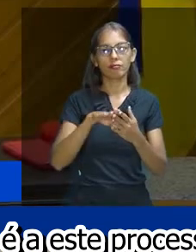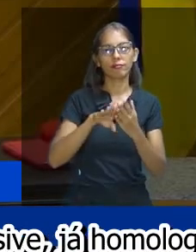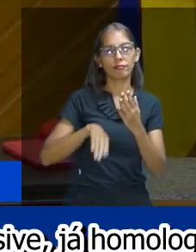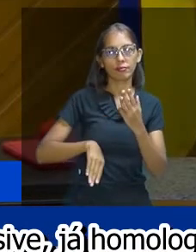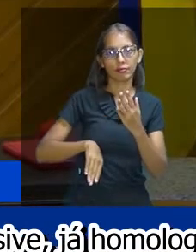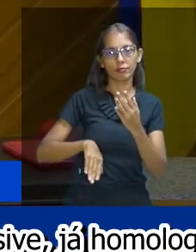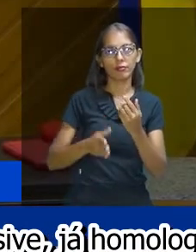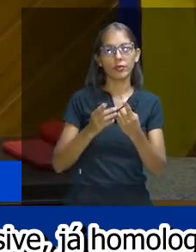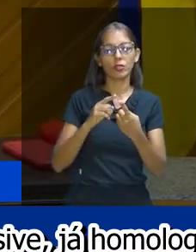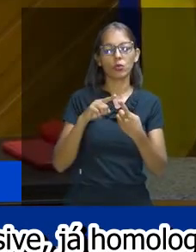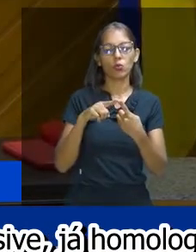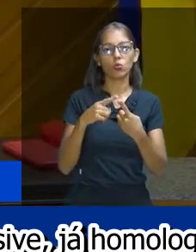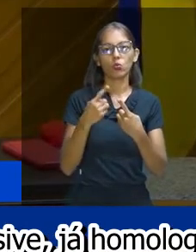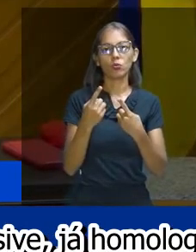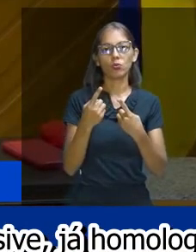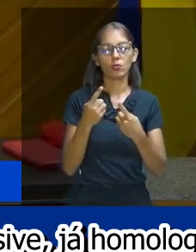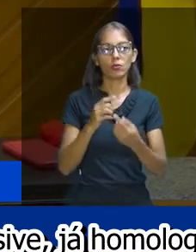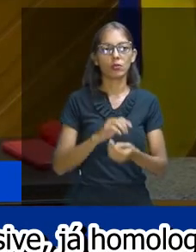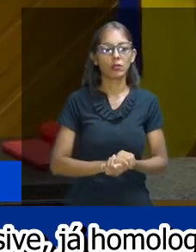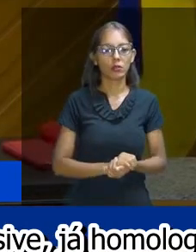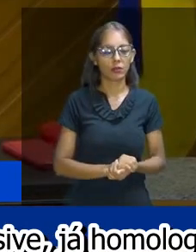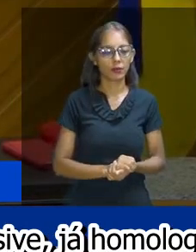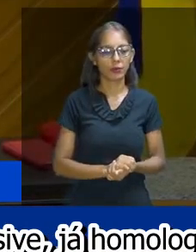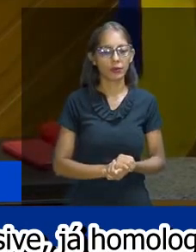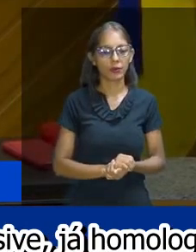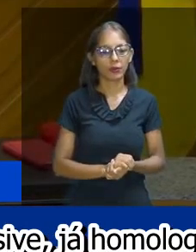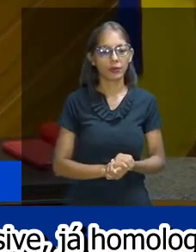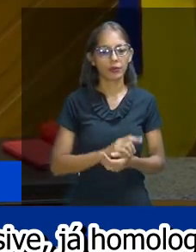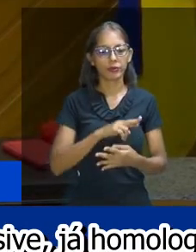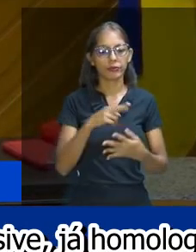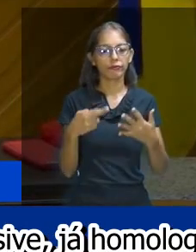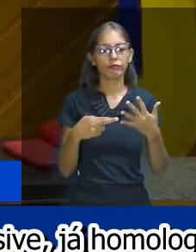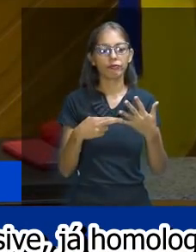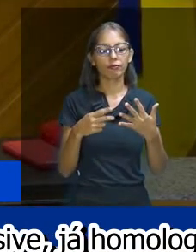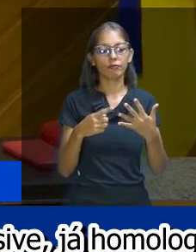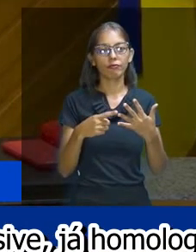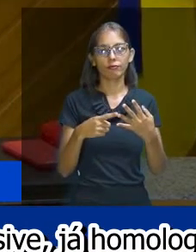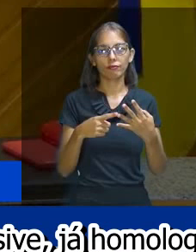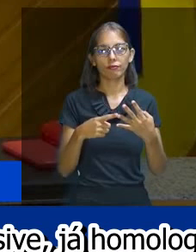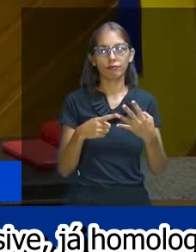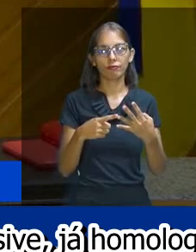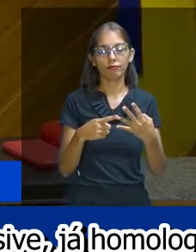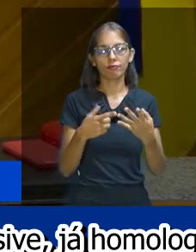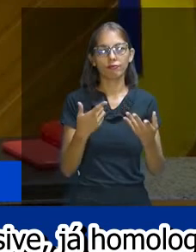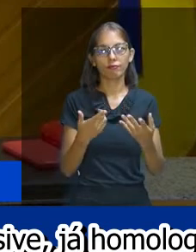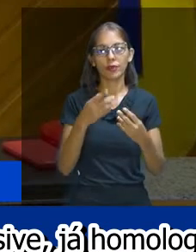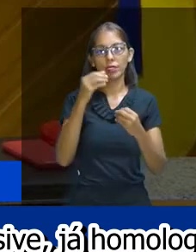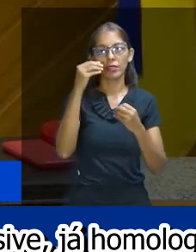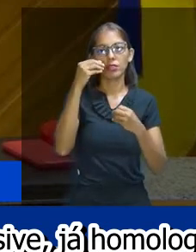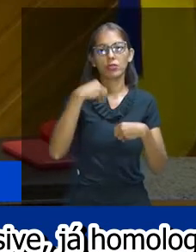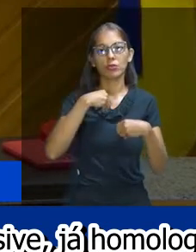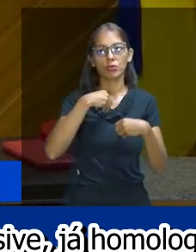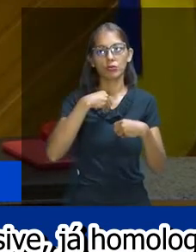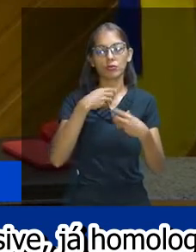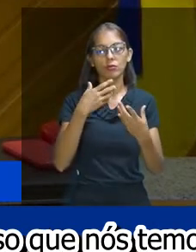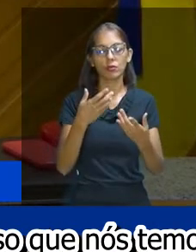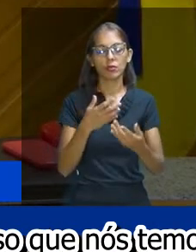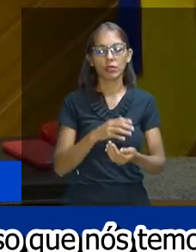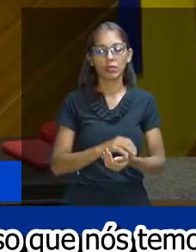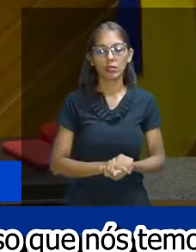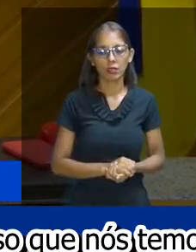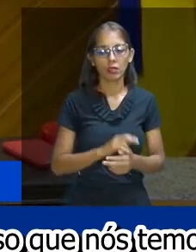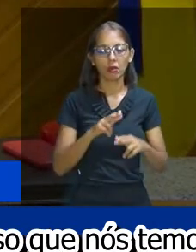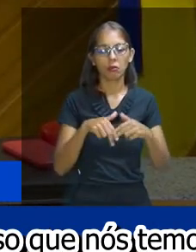este processo, a este recurso. E, havendo resistência, a ilustre relatora, inclusive, já homologou e